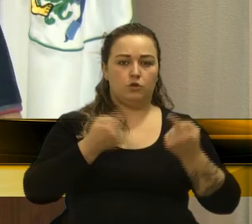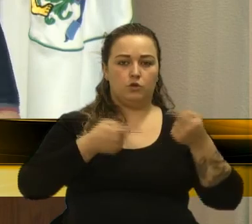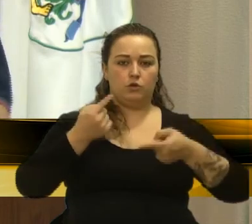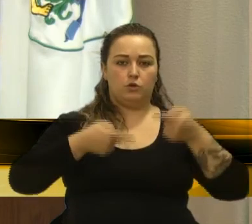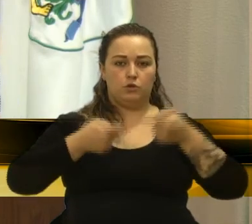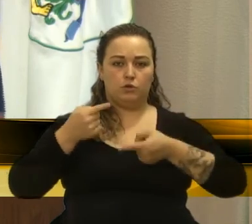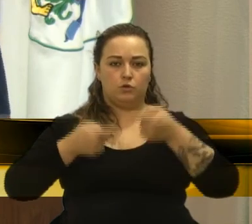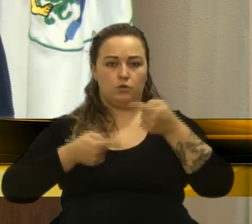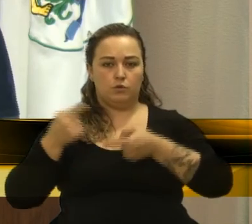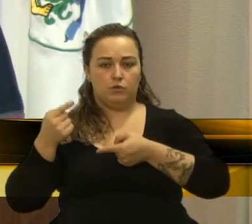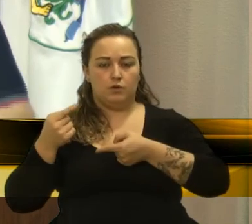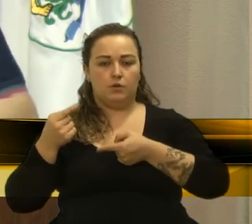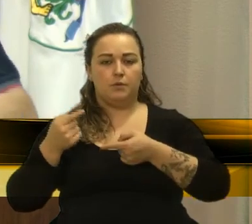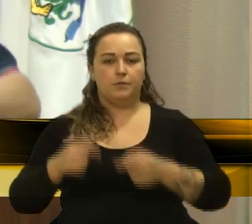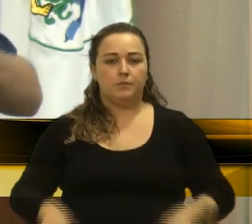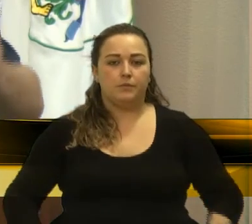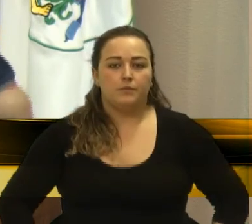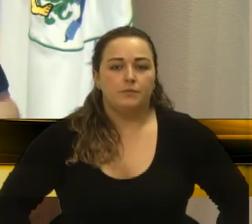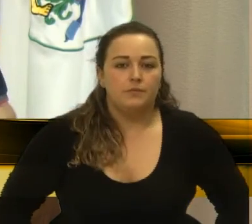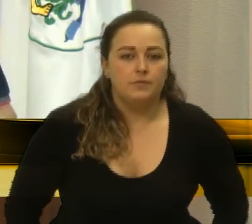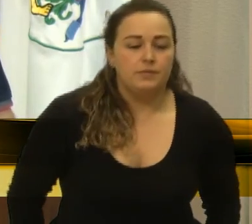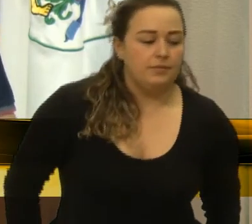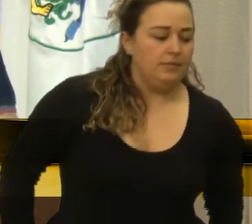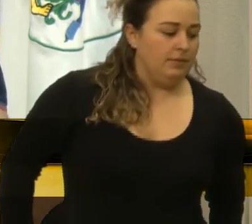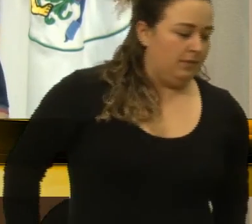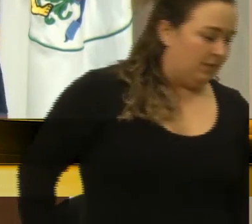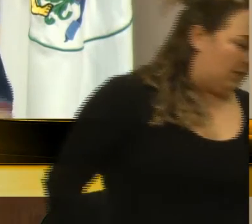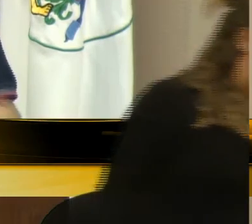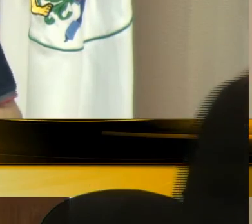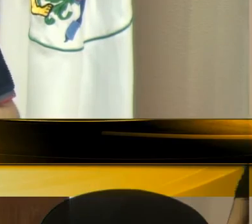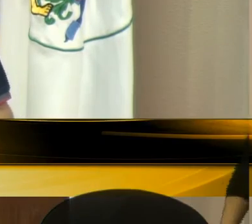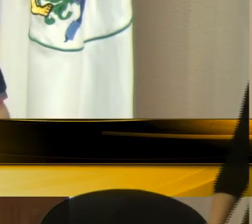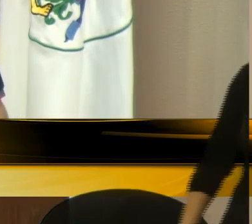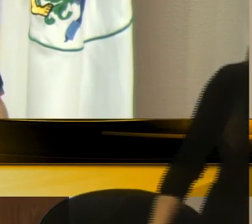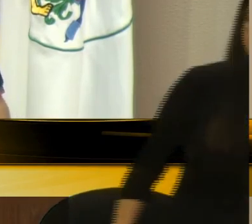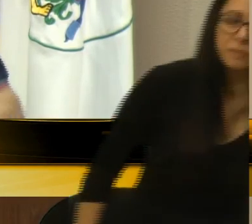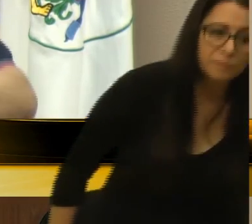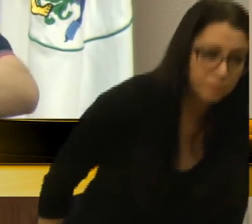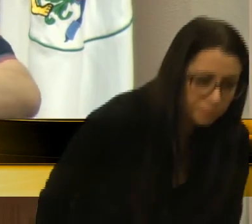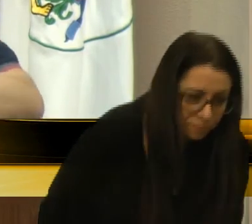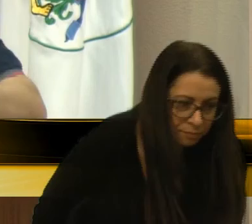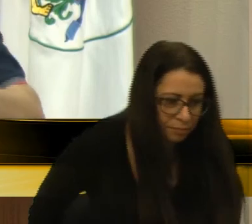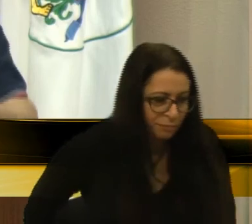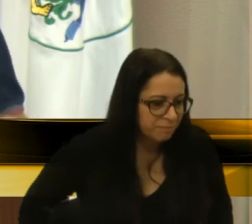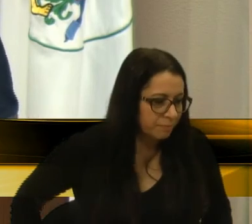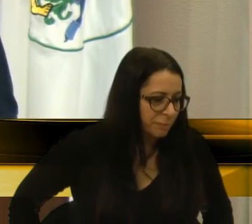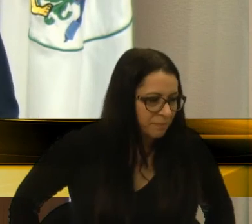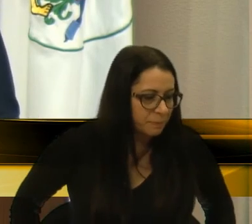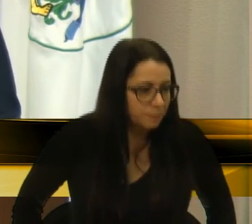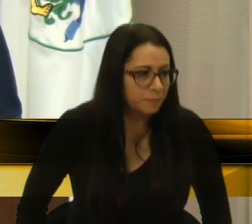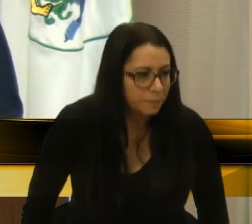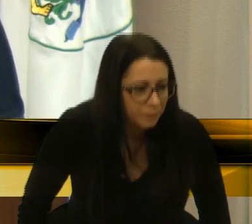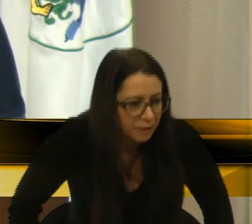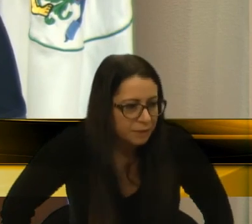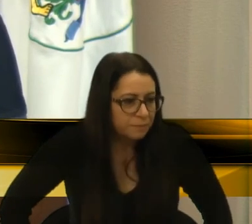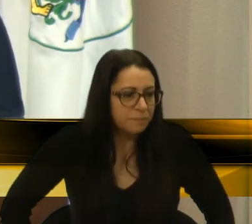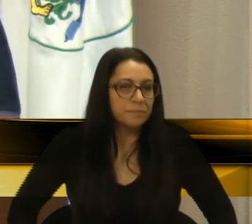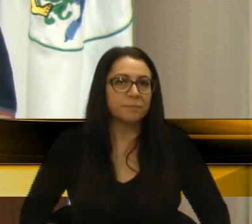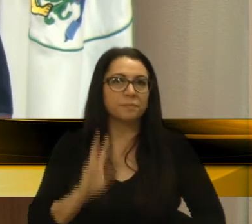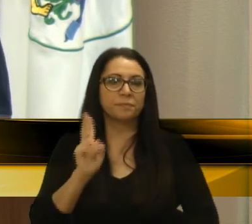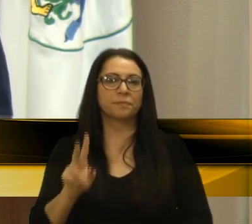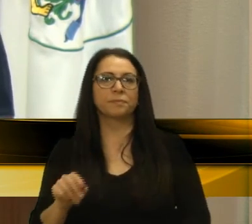de prioridades, reúne entidades, enfim, para 20 milhões, para 28 Coredes.